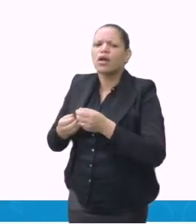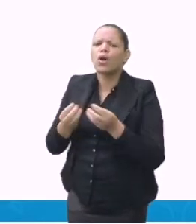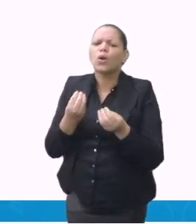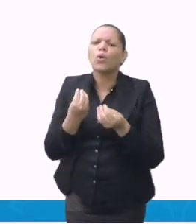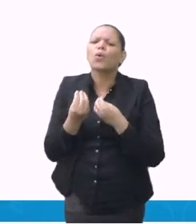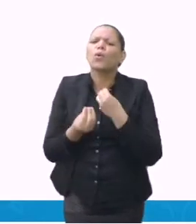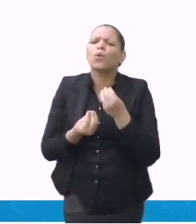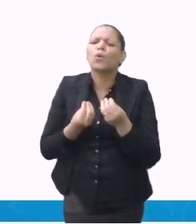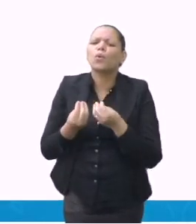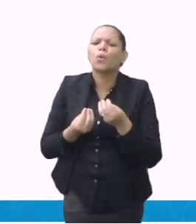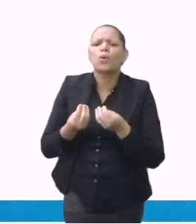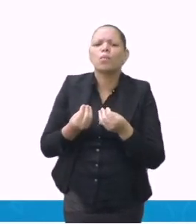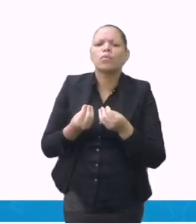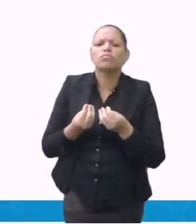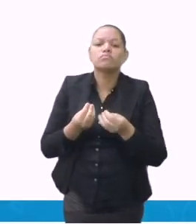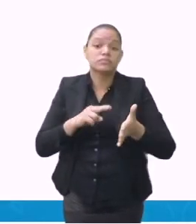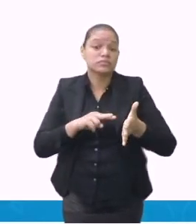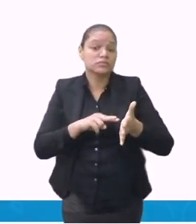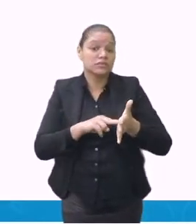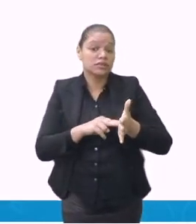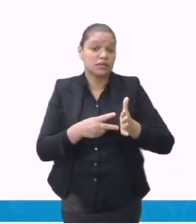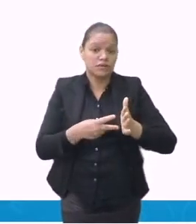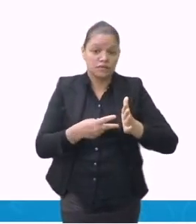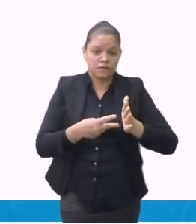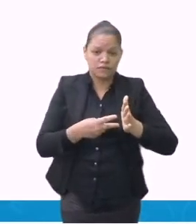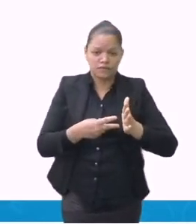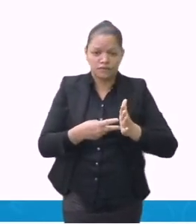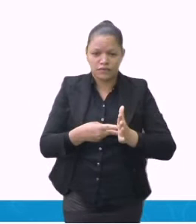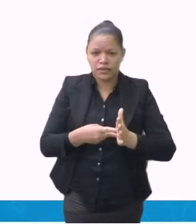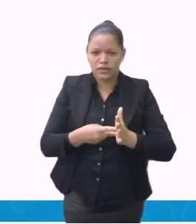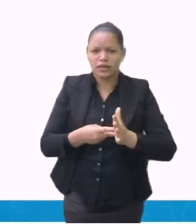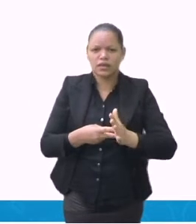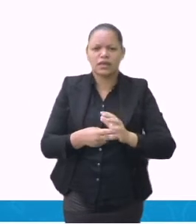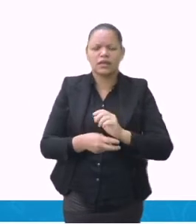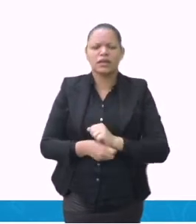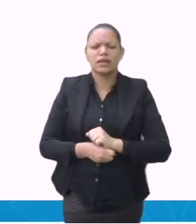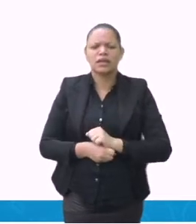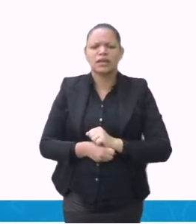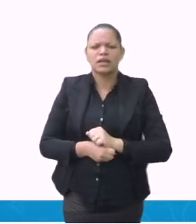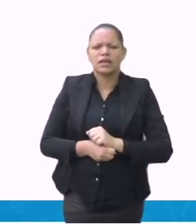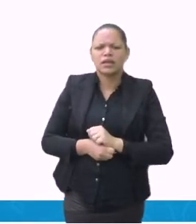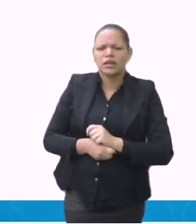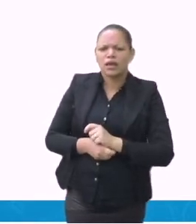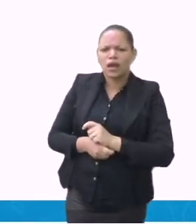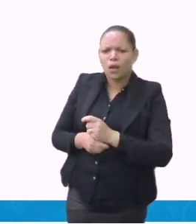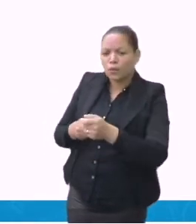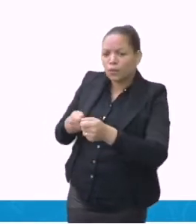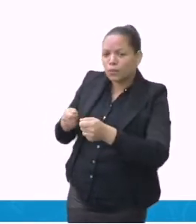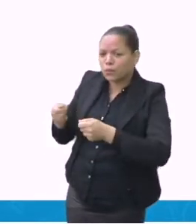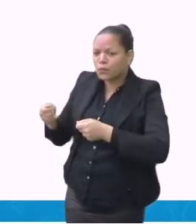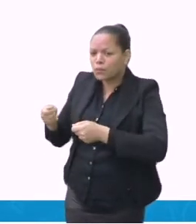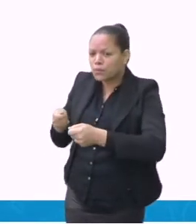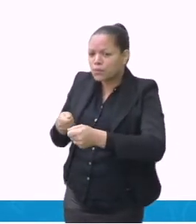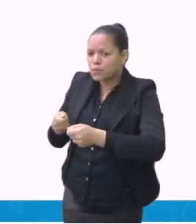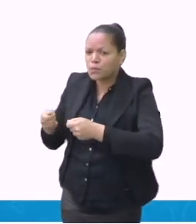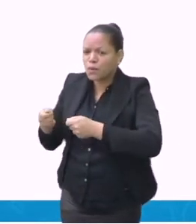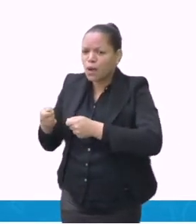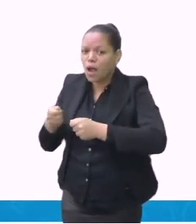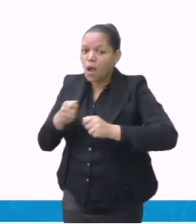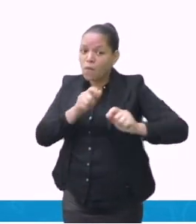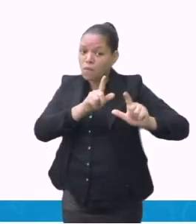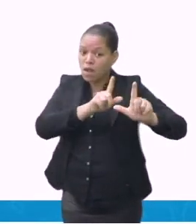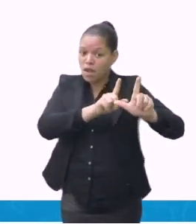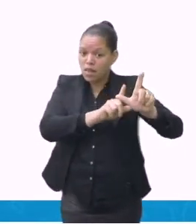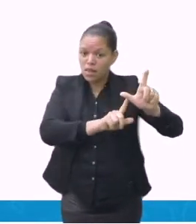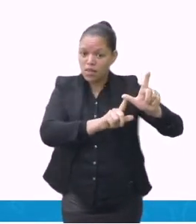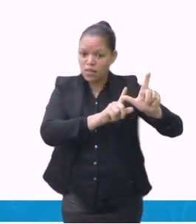uma letra na coluna e de um número na linha. Então, ó, vai ter uma letra para